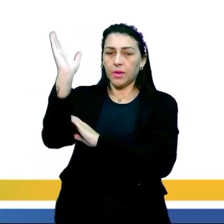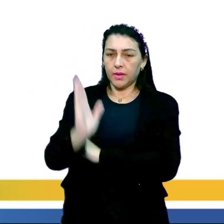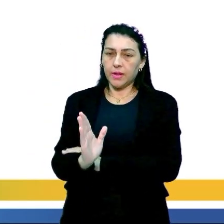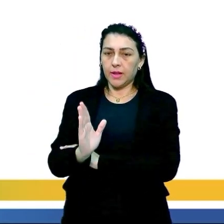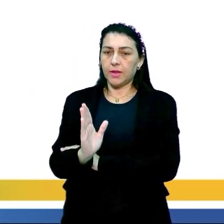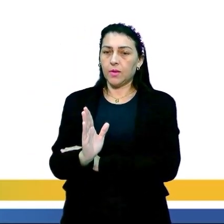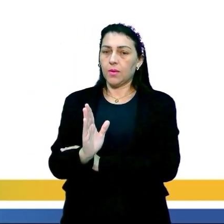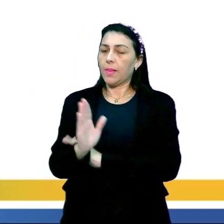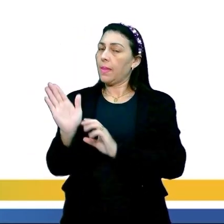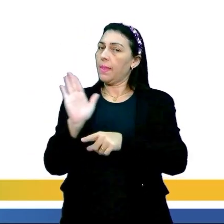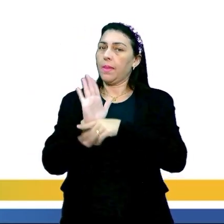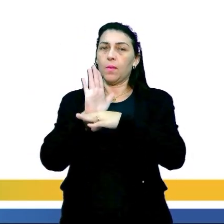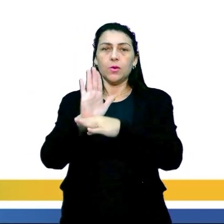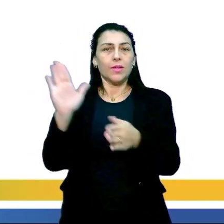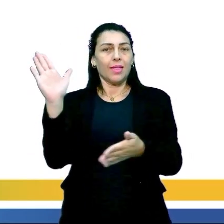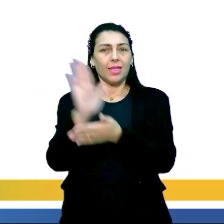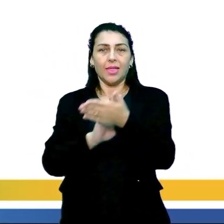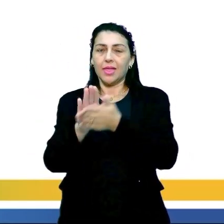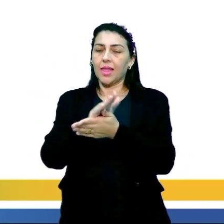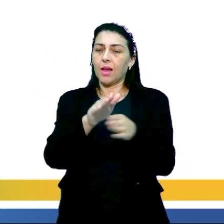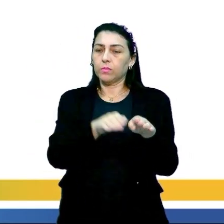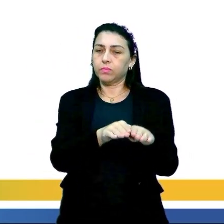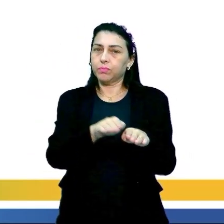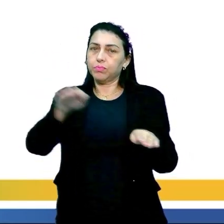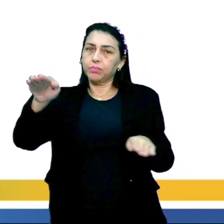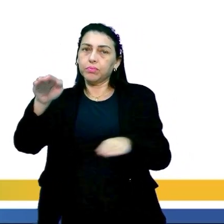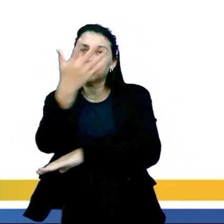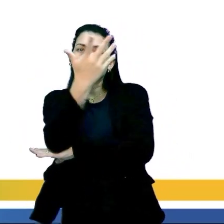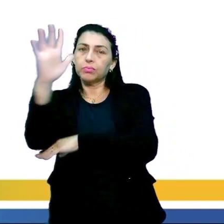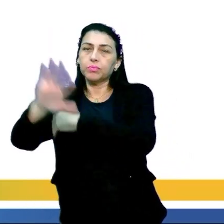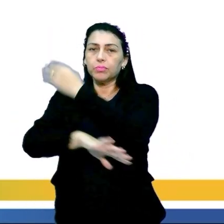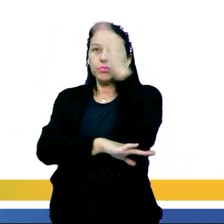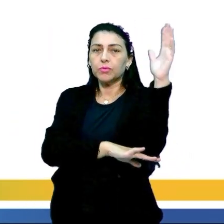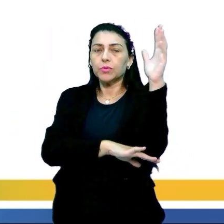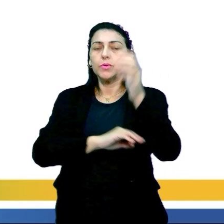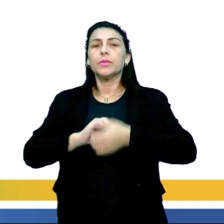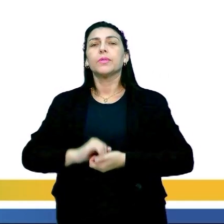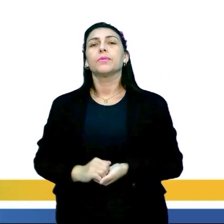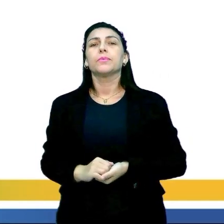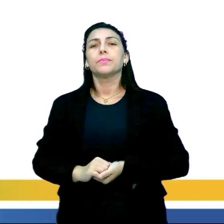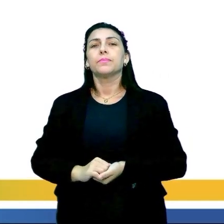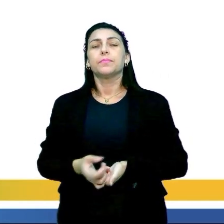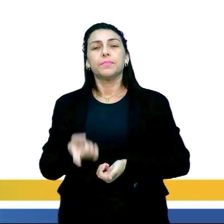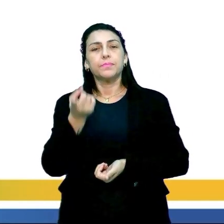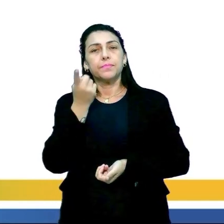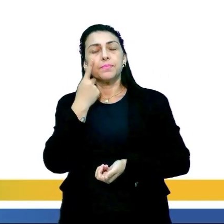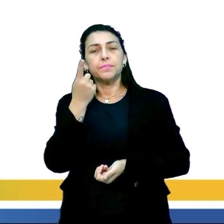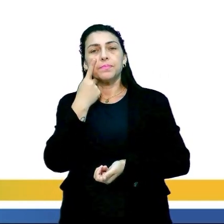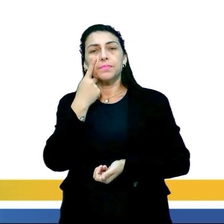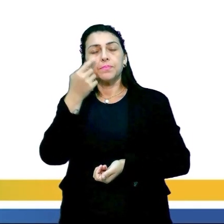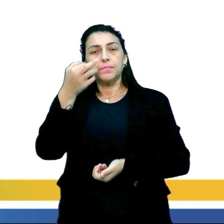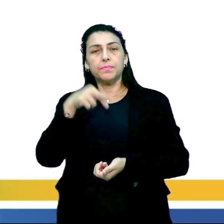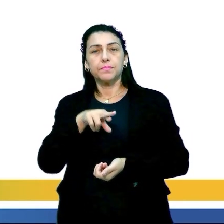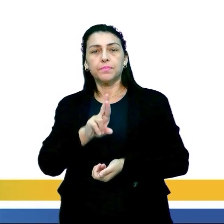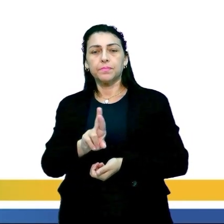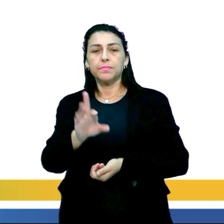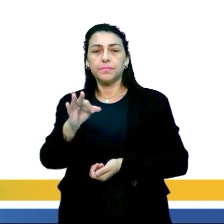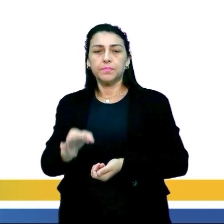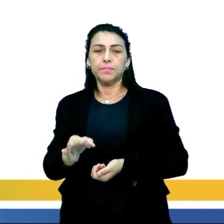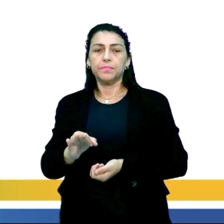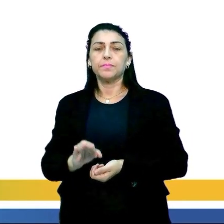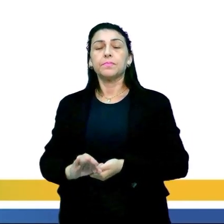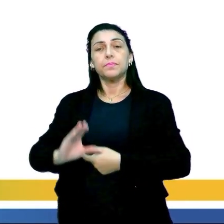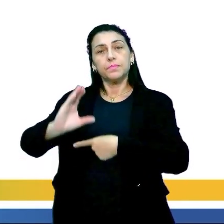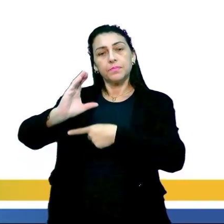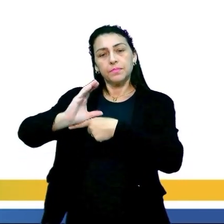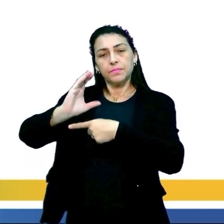no Brasil desfavorecem a evolução natural. Vamos observar a alternativa correta? Está